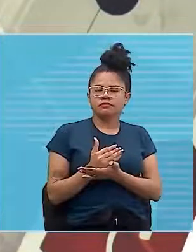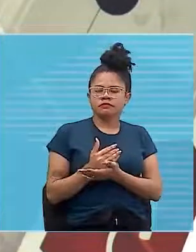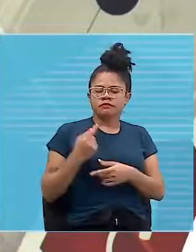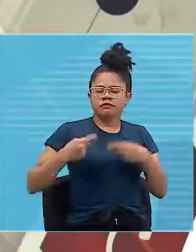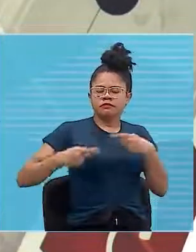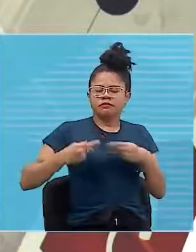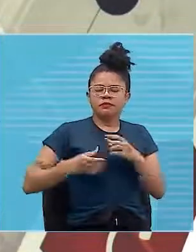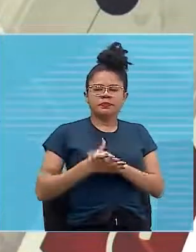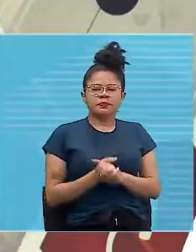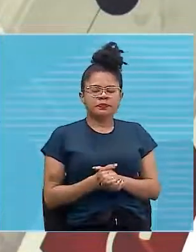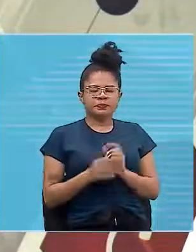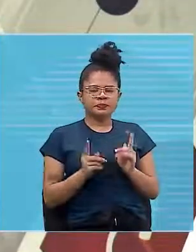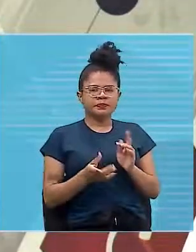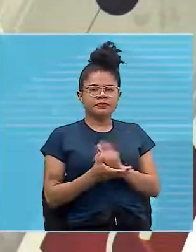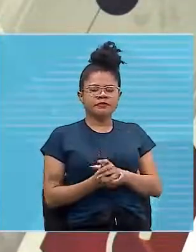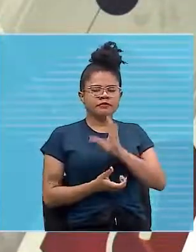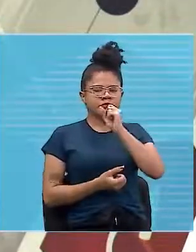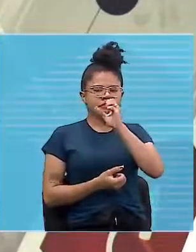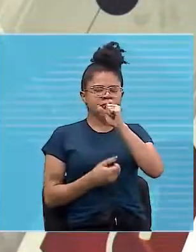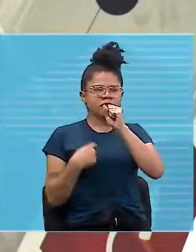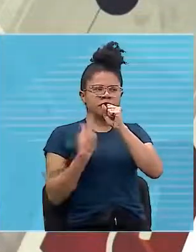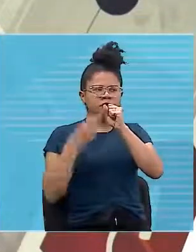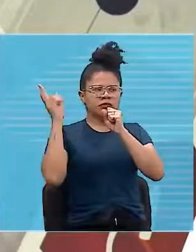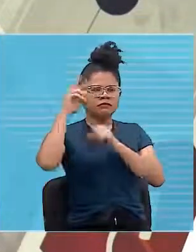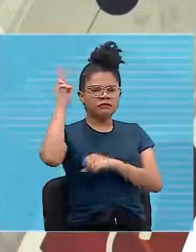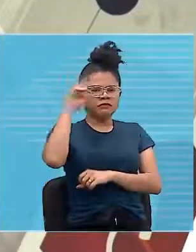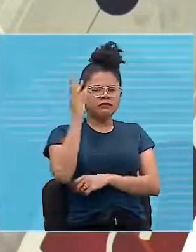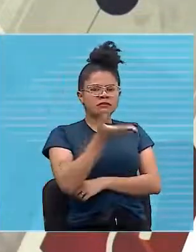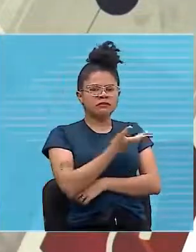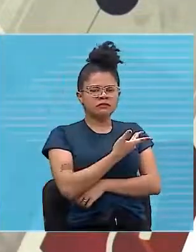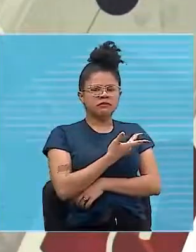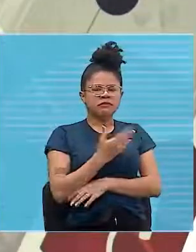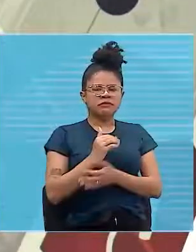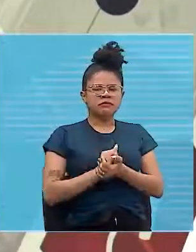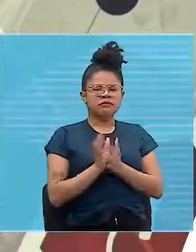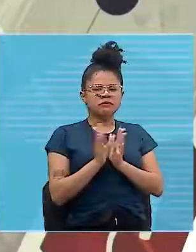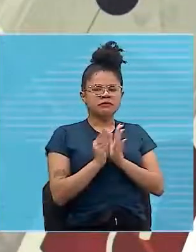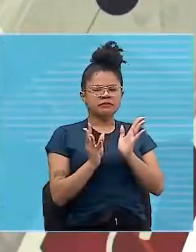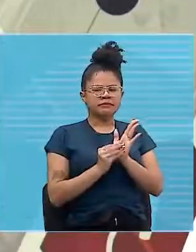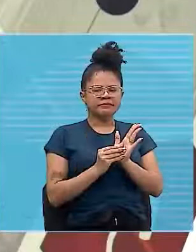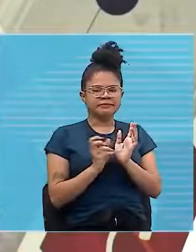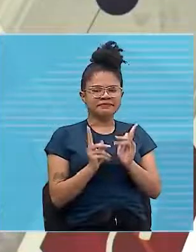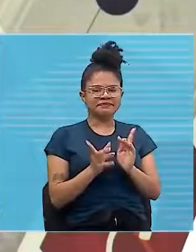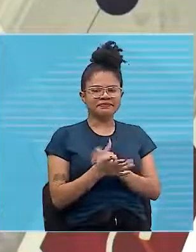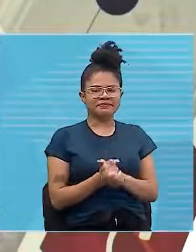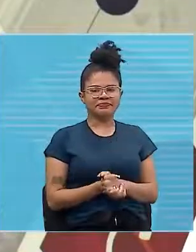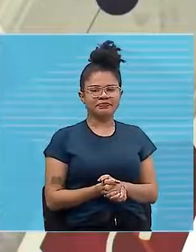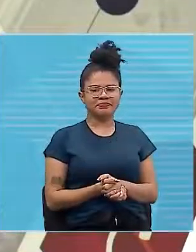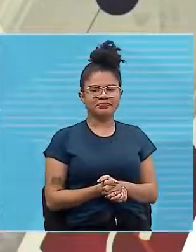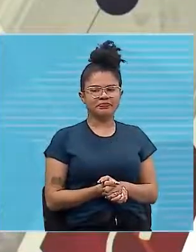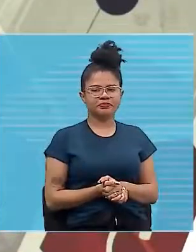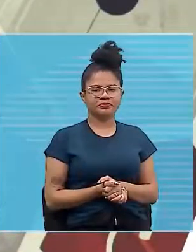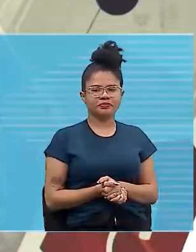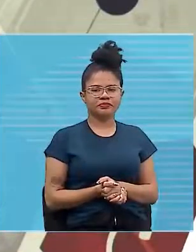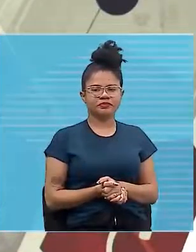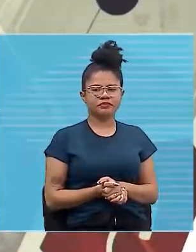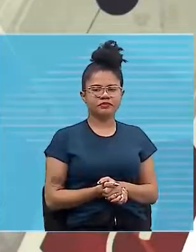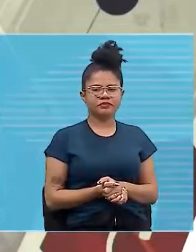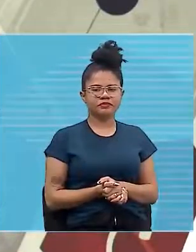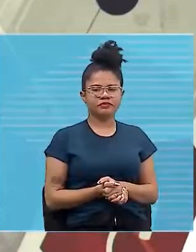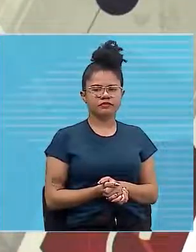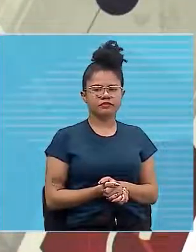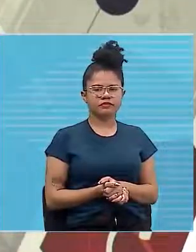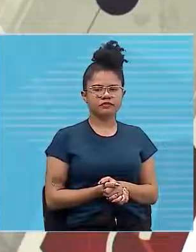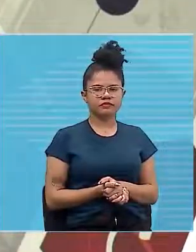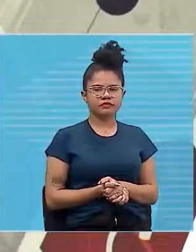gente tava revisando um pouco sobre esse assunto e a aula de hoje a gente vai finalizar com bastante exercícios né é